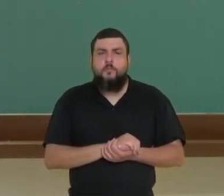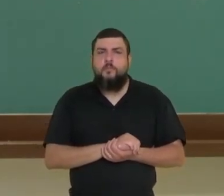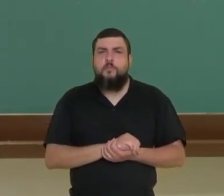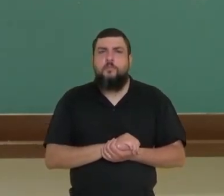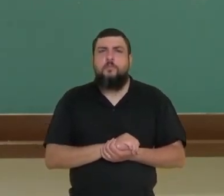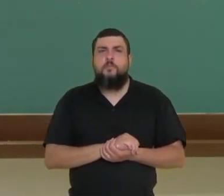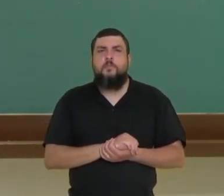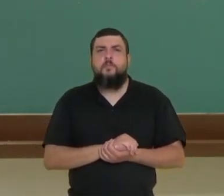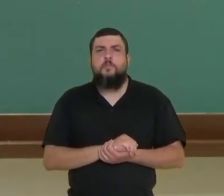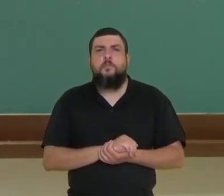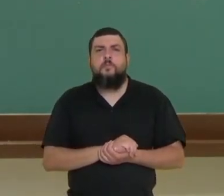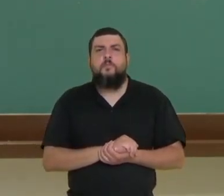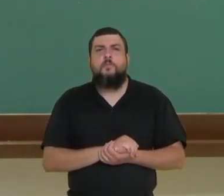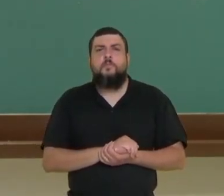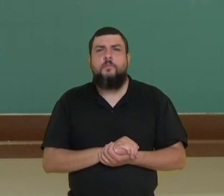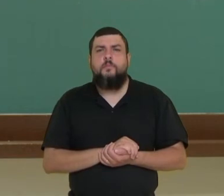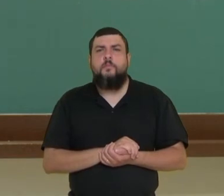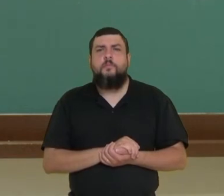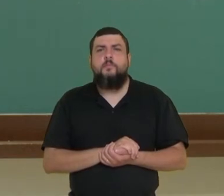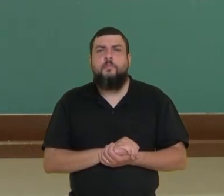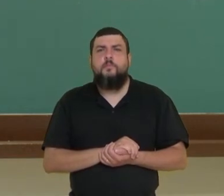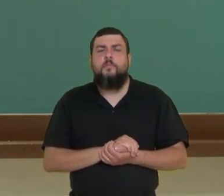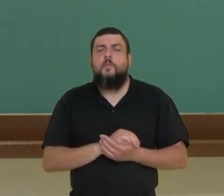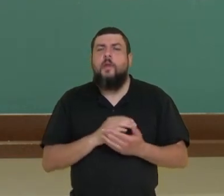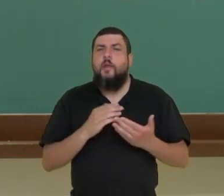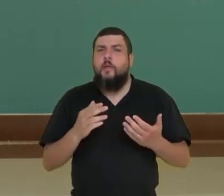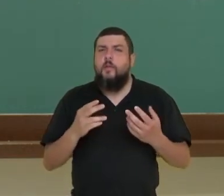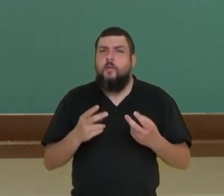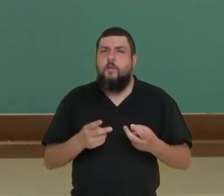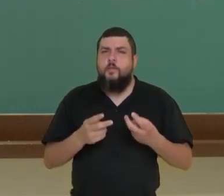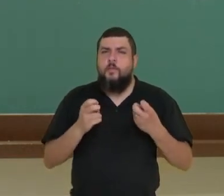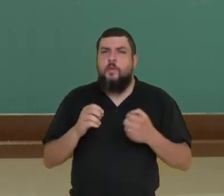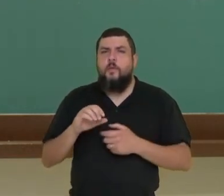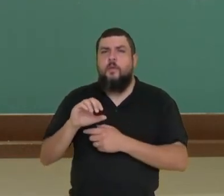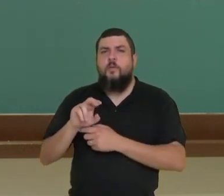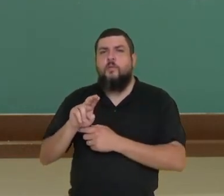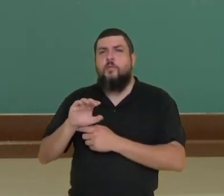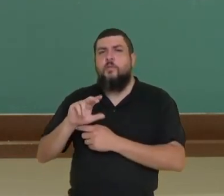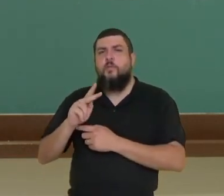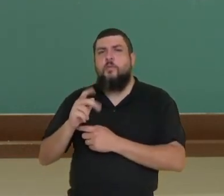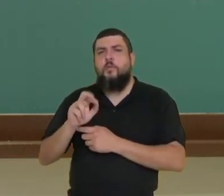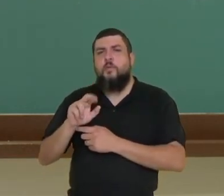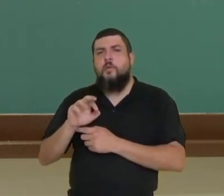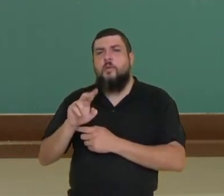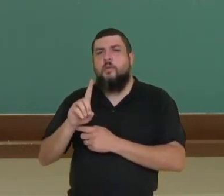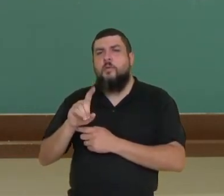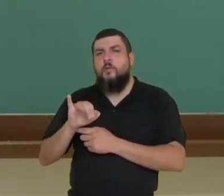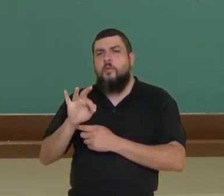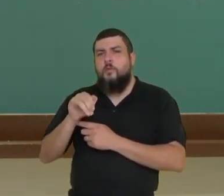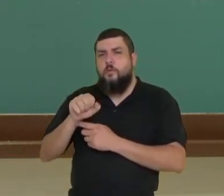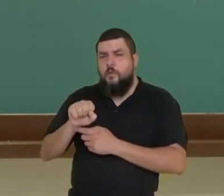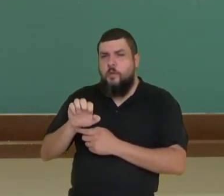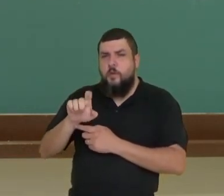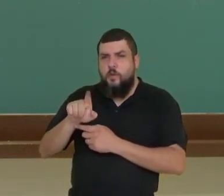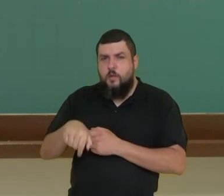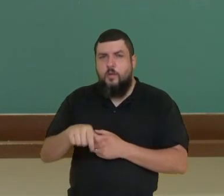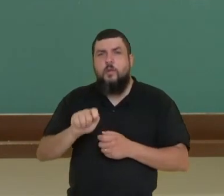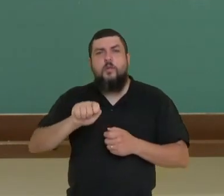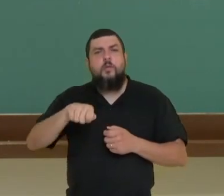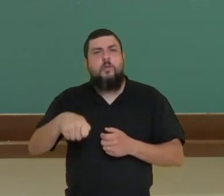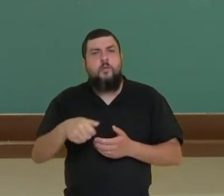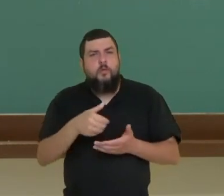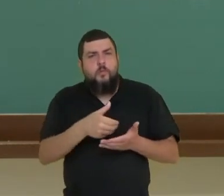2 cucharaditas de açúcar. Então, cucharaditas foi utilizado no contexto diminutivo, que provém de cuchara,